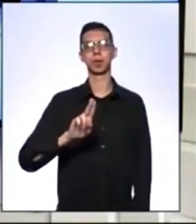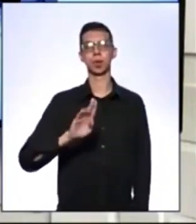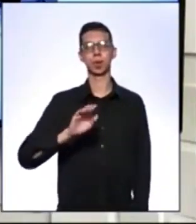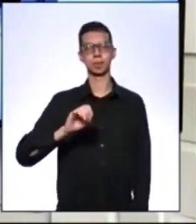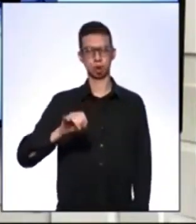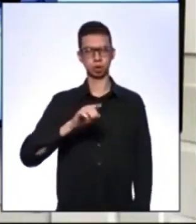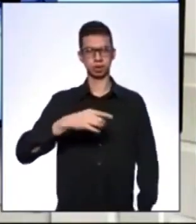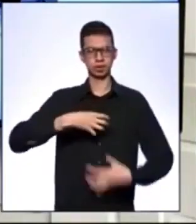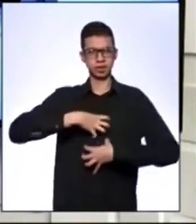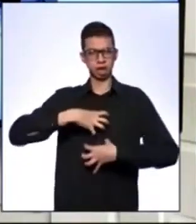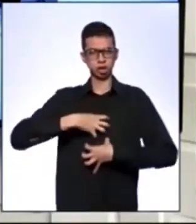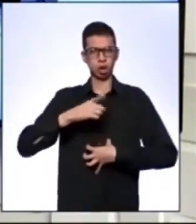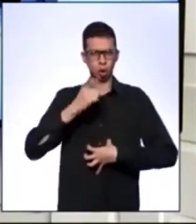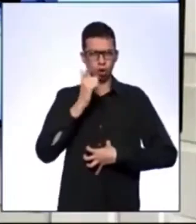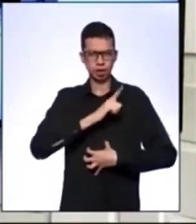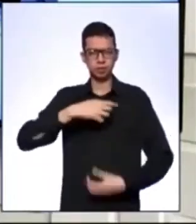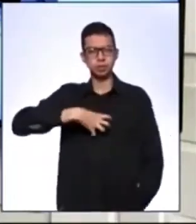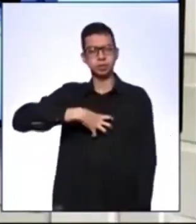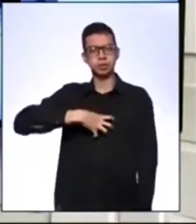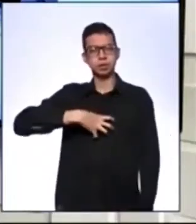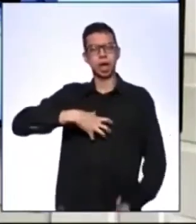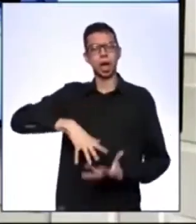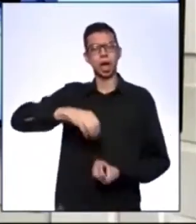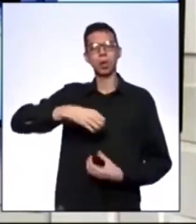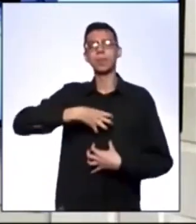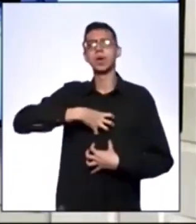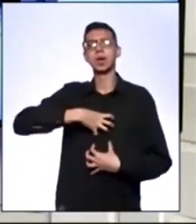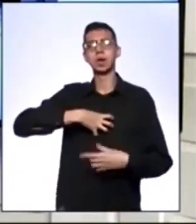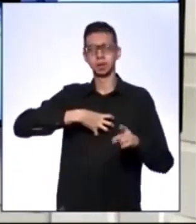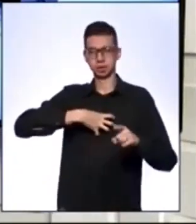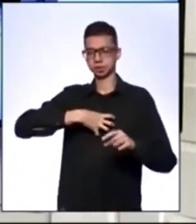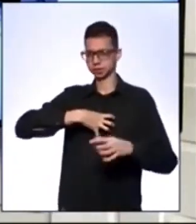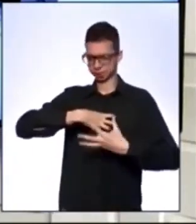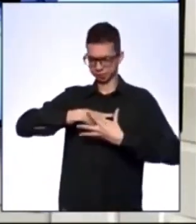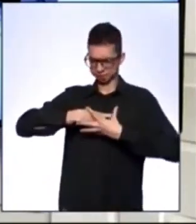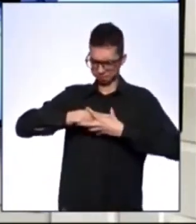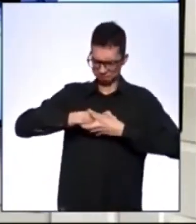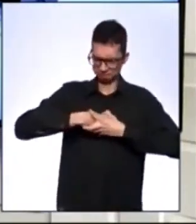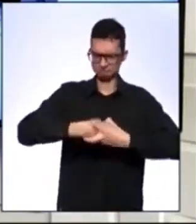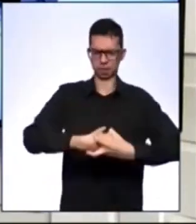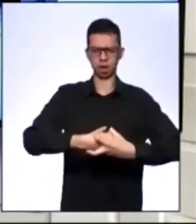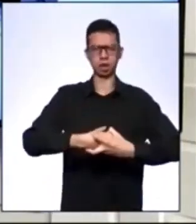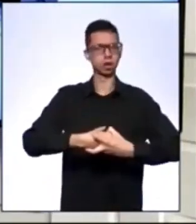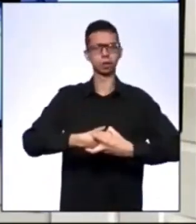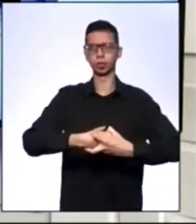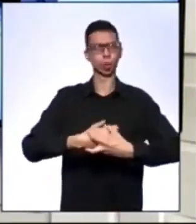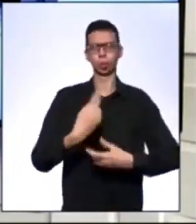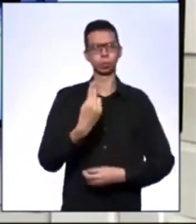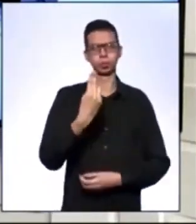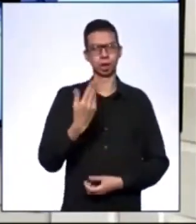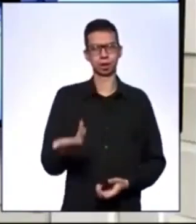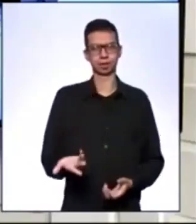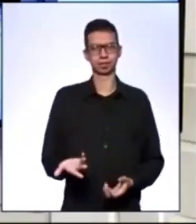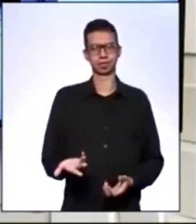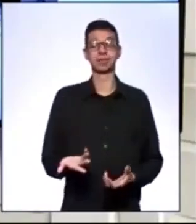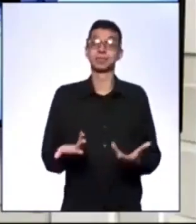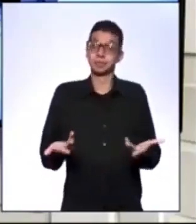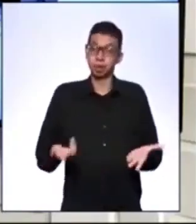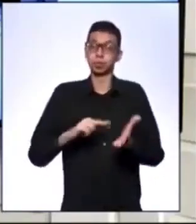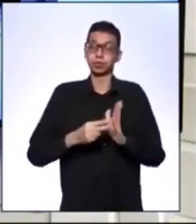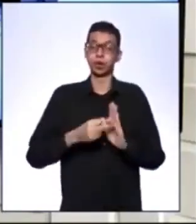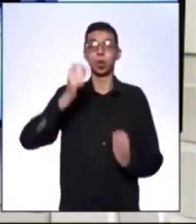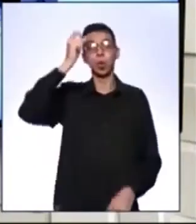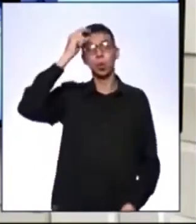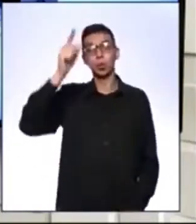emana a alma dela, não pega. Isso é cultura imaterial. Isso é cultura. Isso é